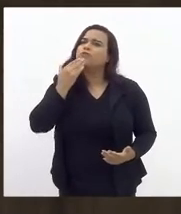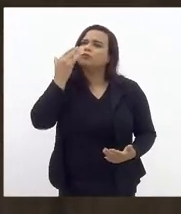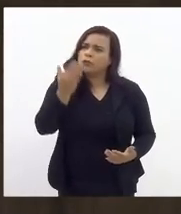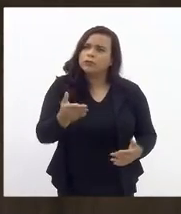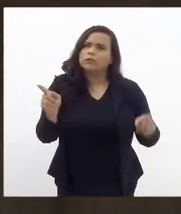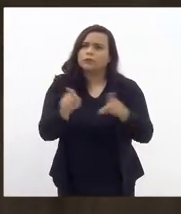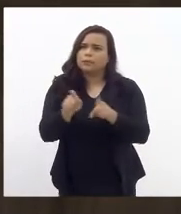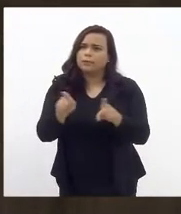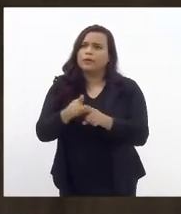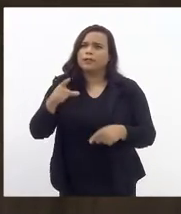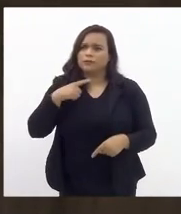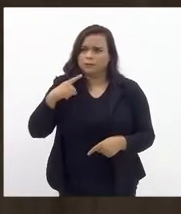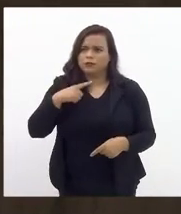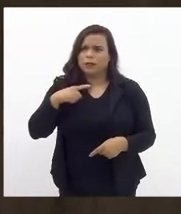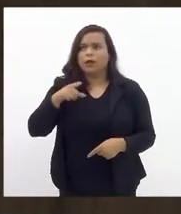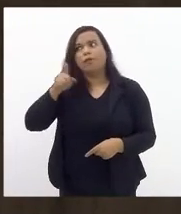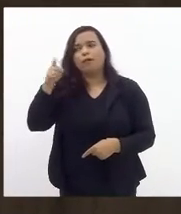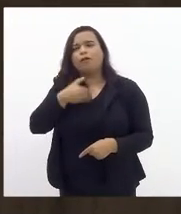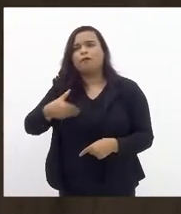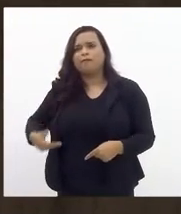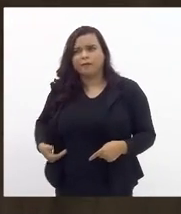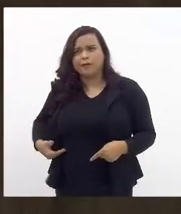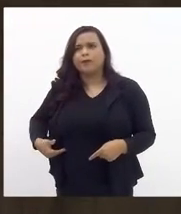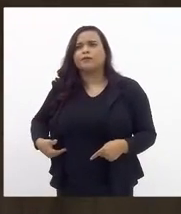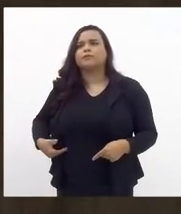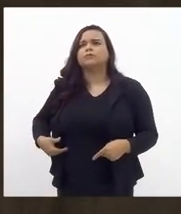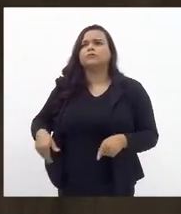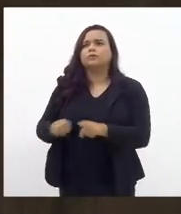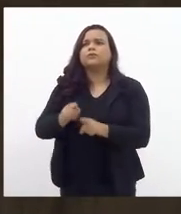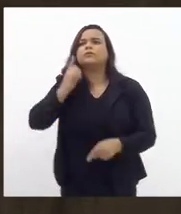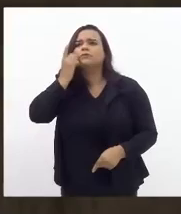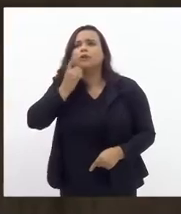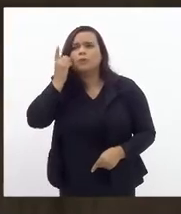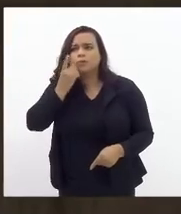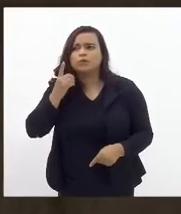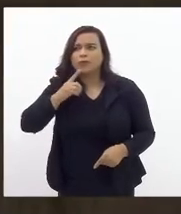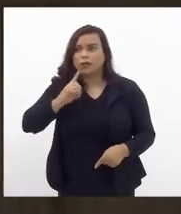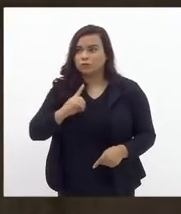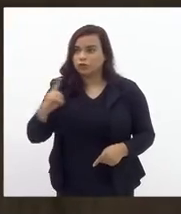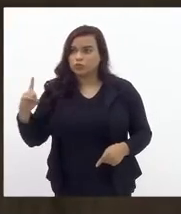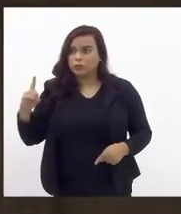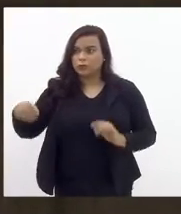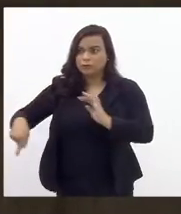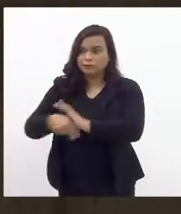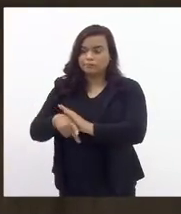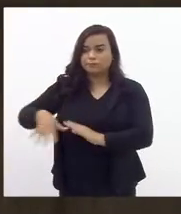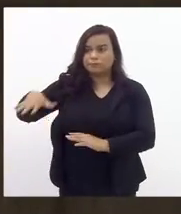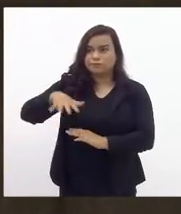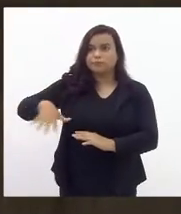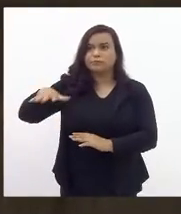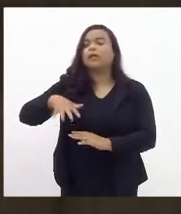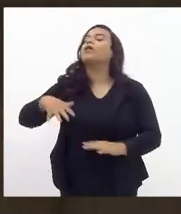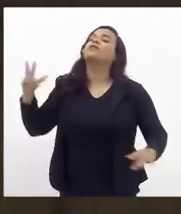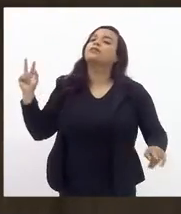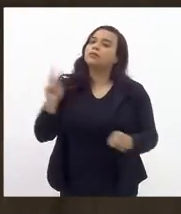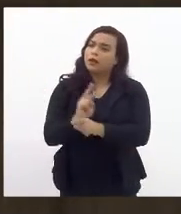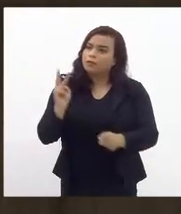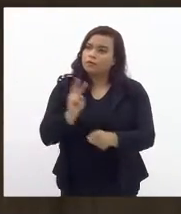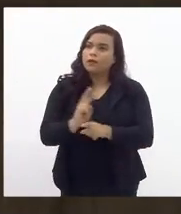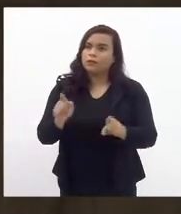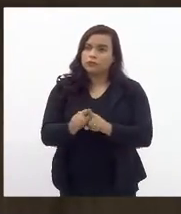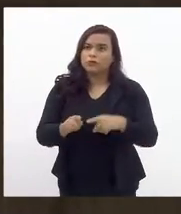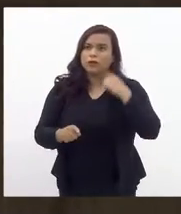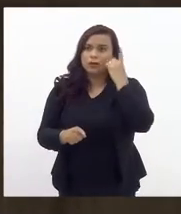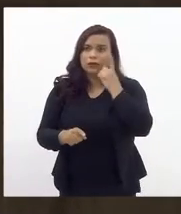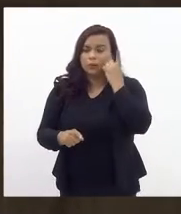solicitando que a base do governo, que os deputados de direita venham defender deputadas